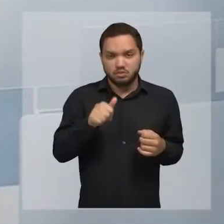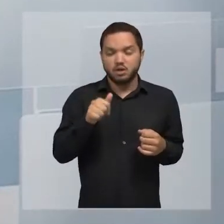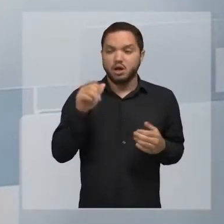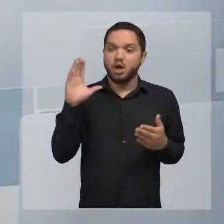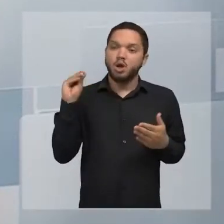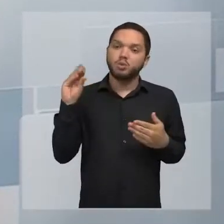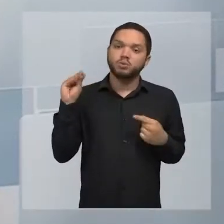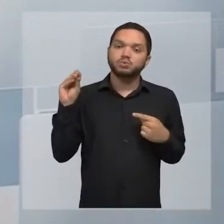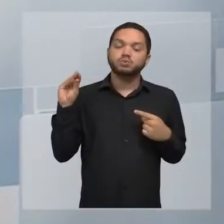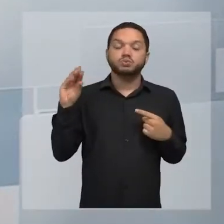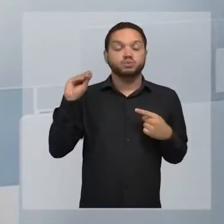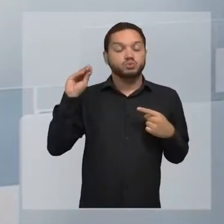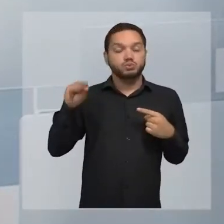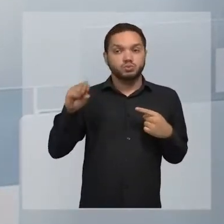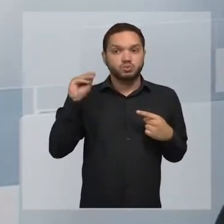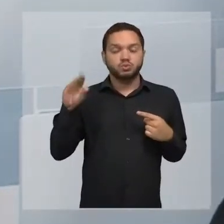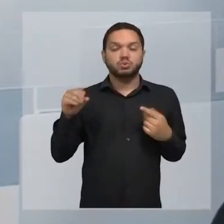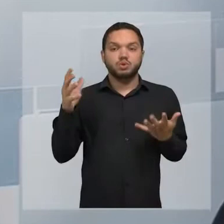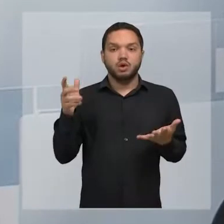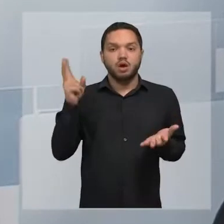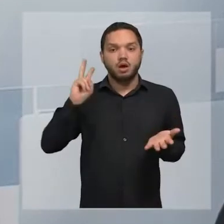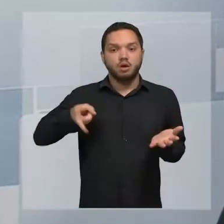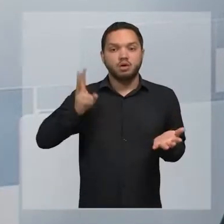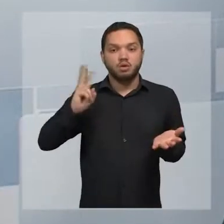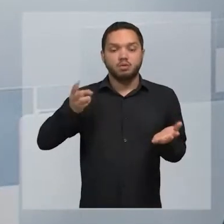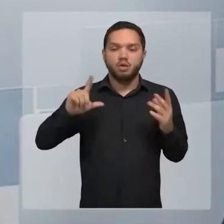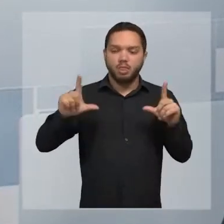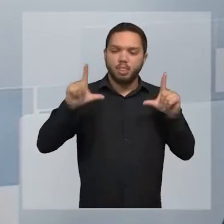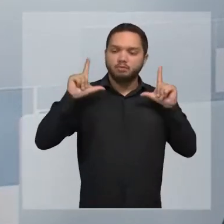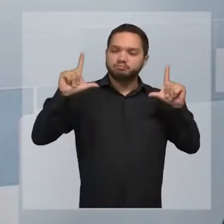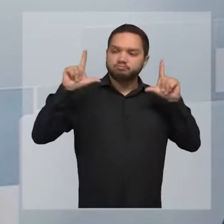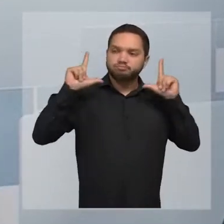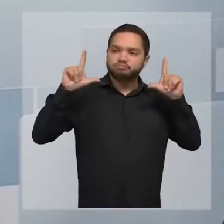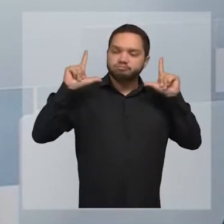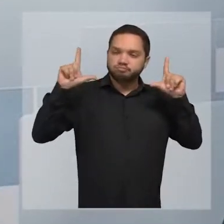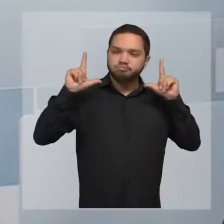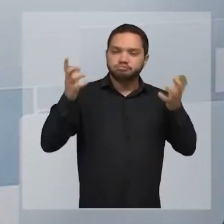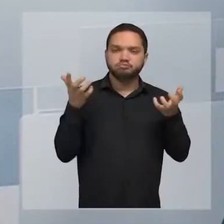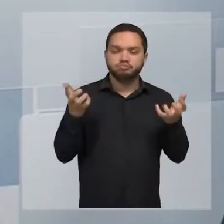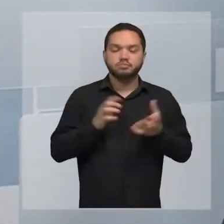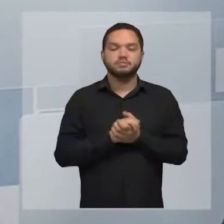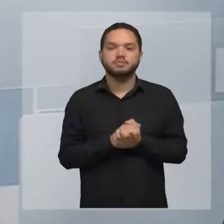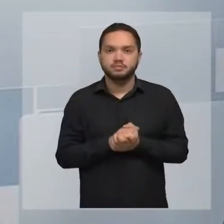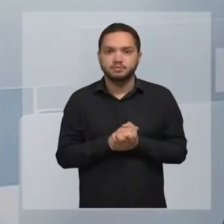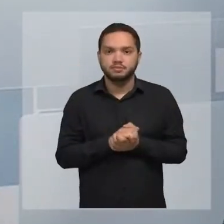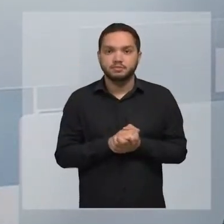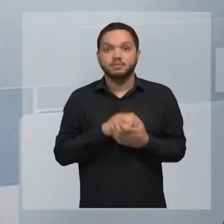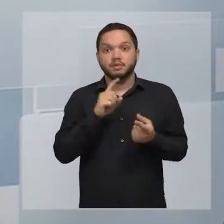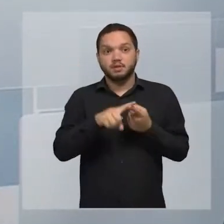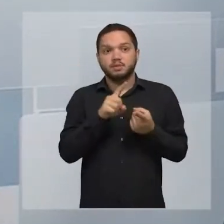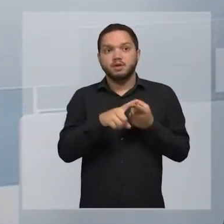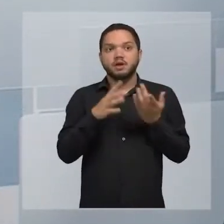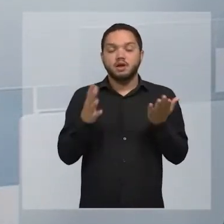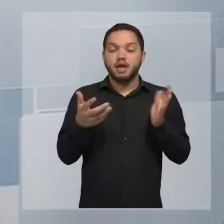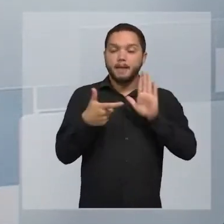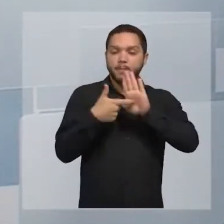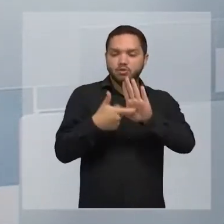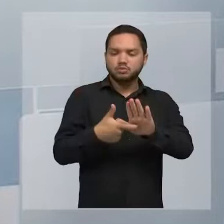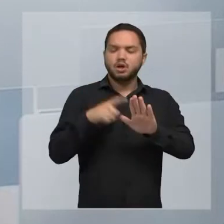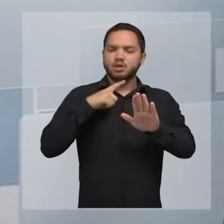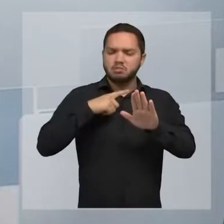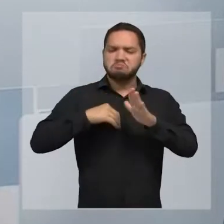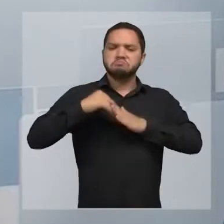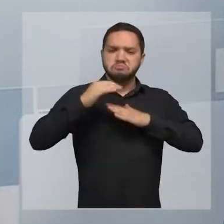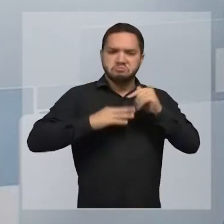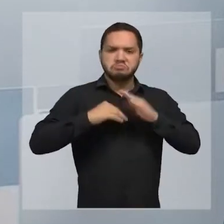uma maneira de Ciro Gomes se manter nos holofotes e, ao mesmo tempo, mostrar que